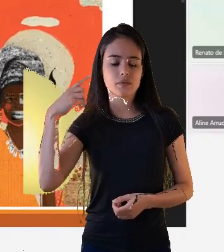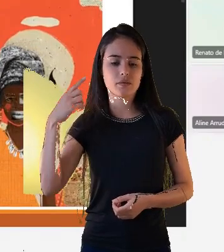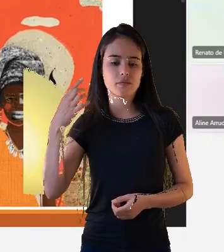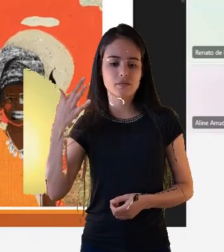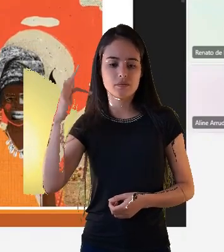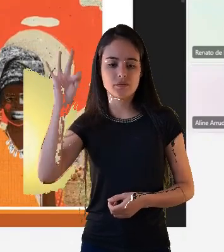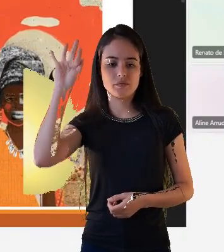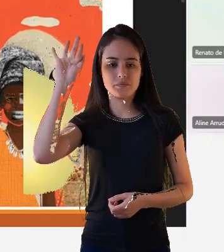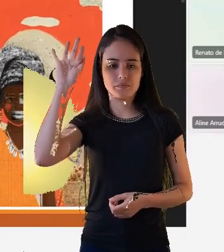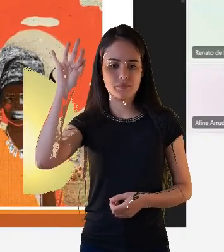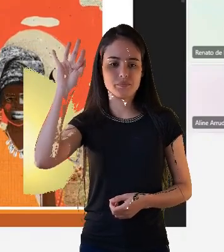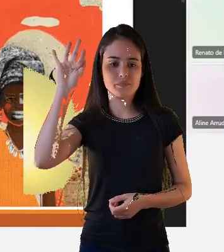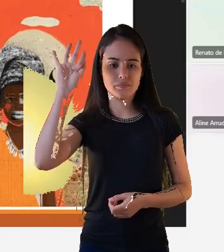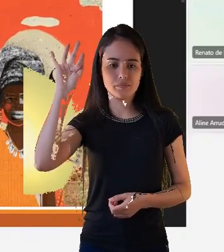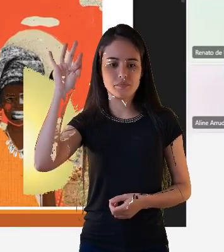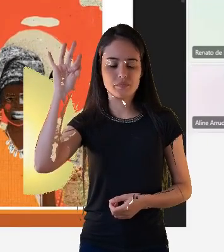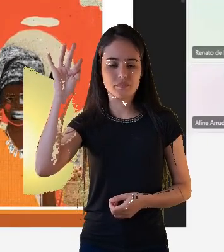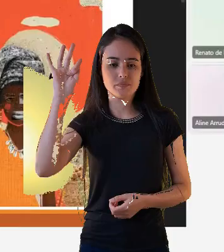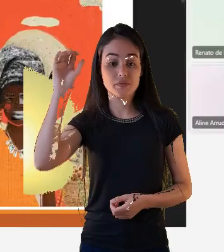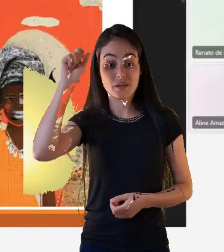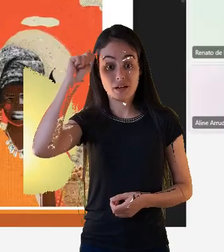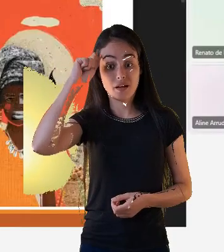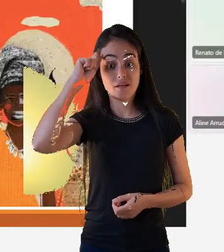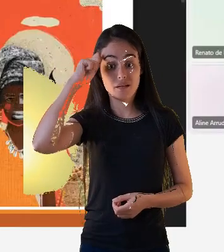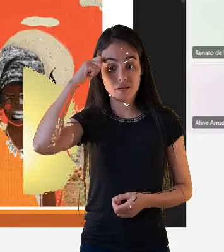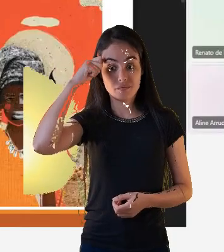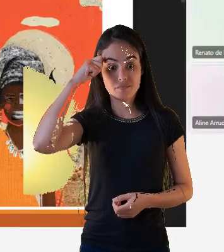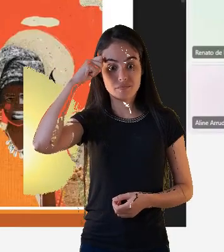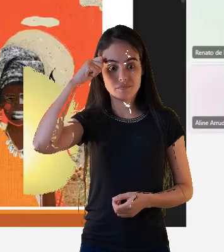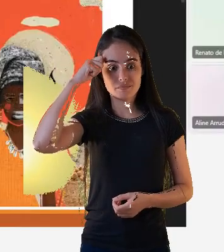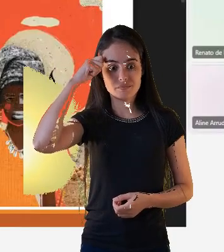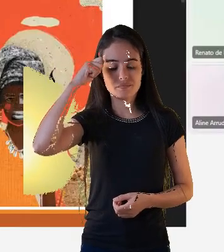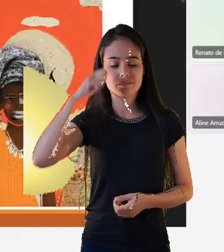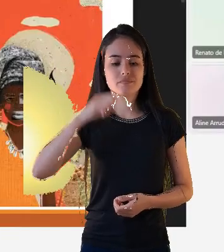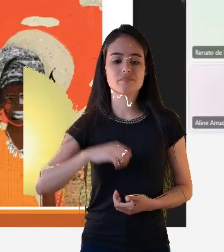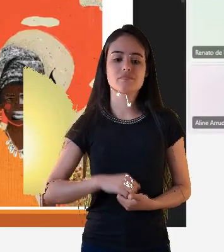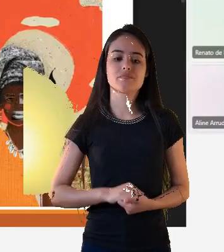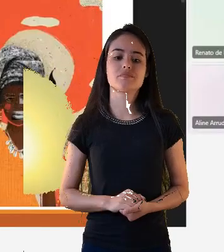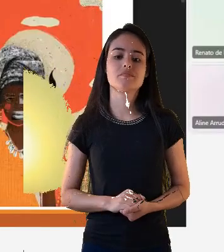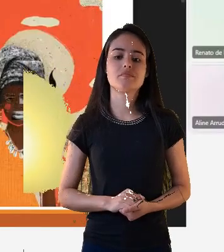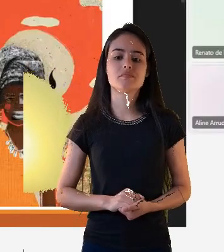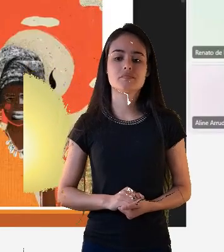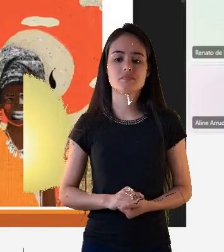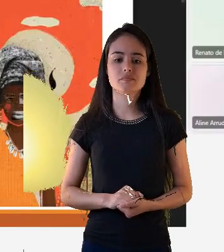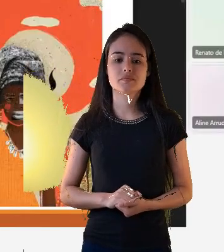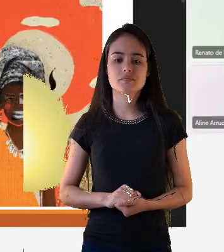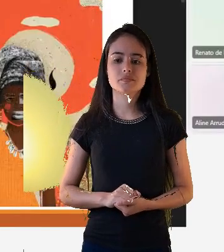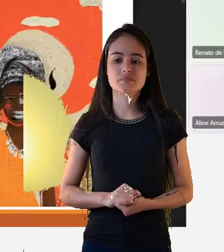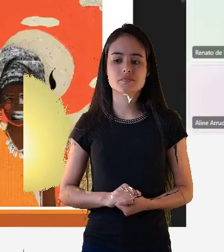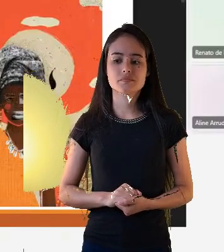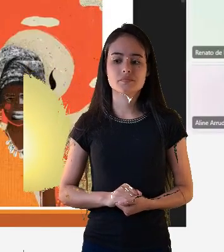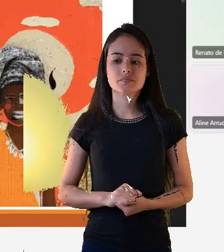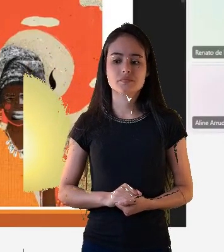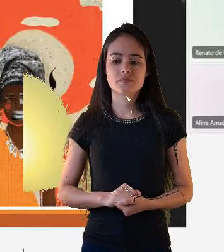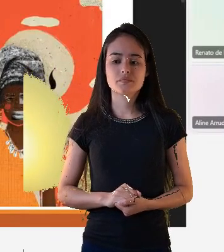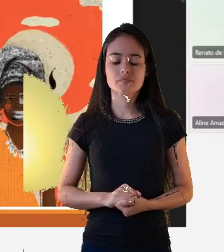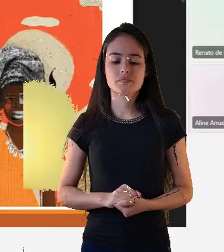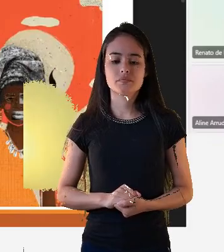deputadas negras, né? A Benedita da Silva e a Érica Hilton. Trouxe também a